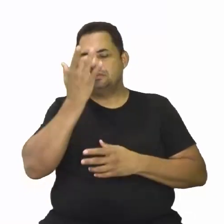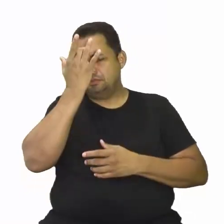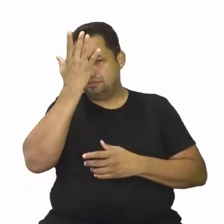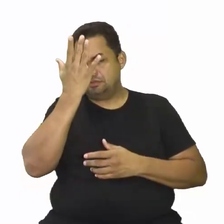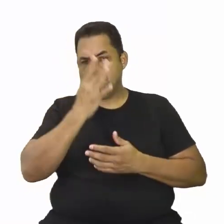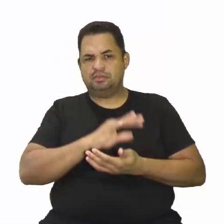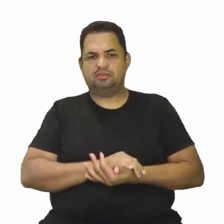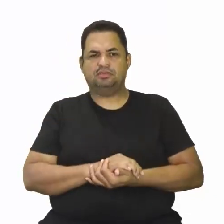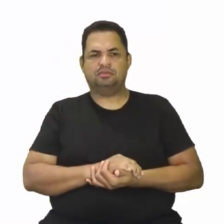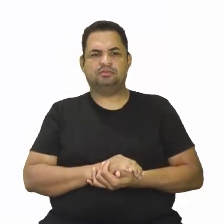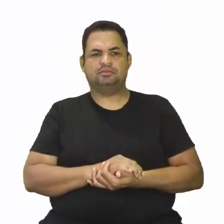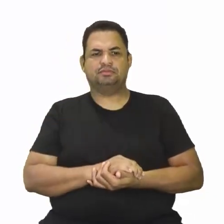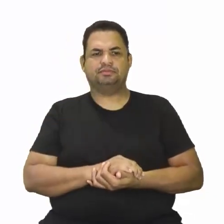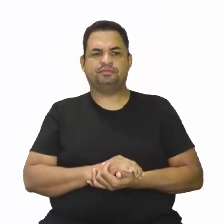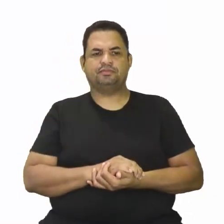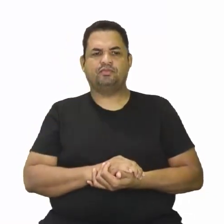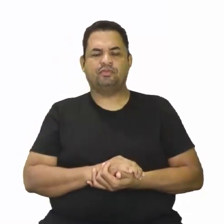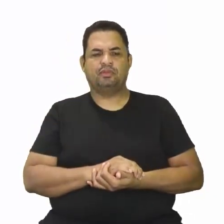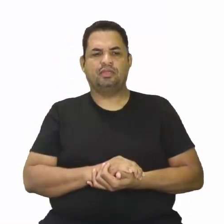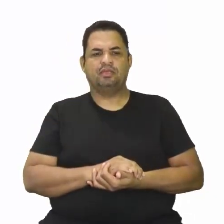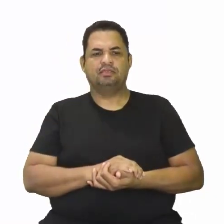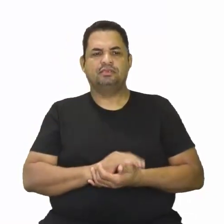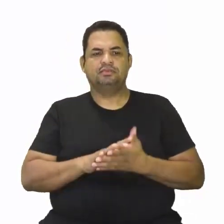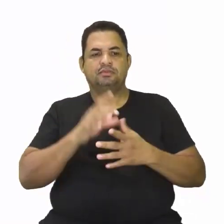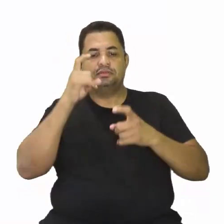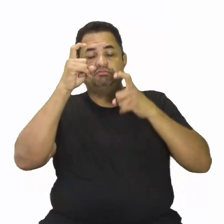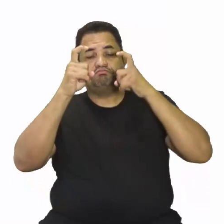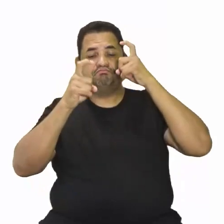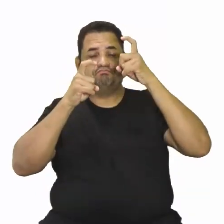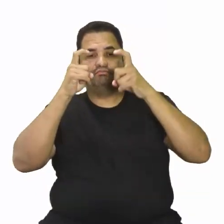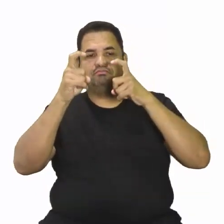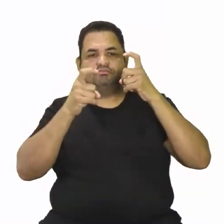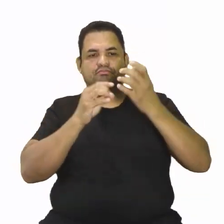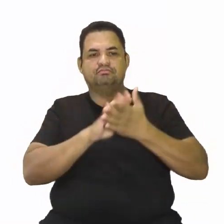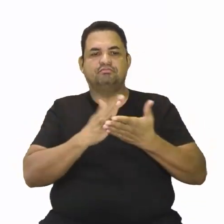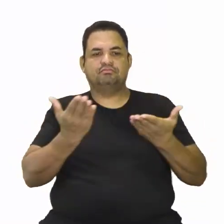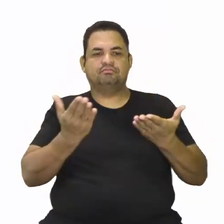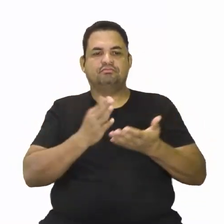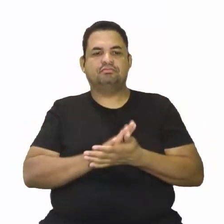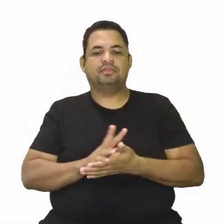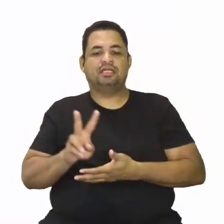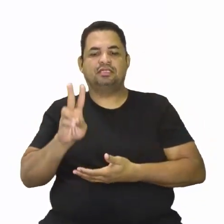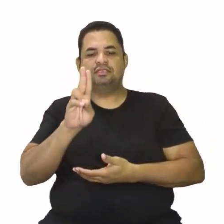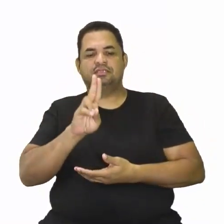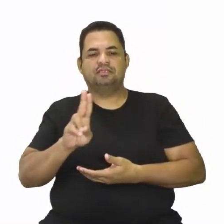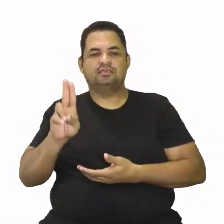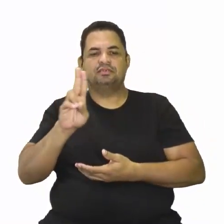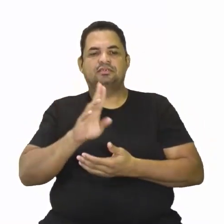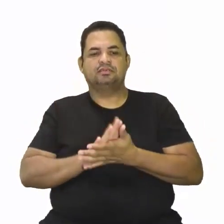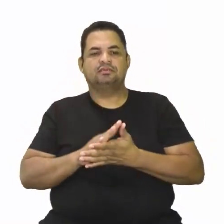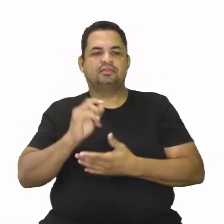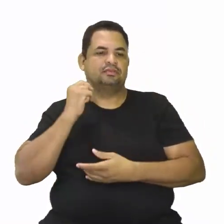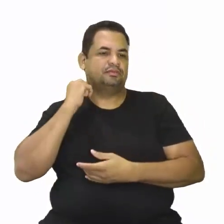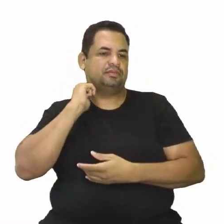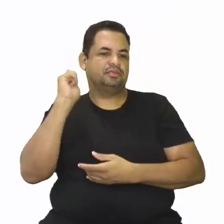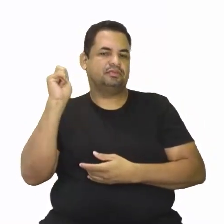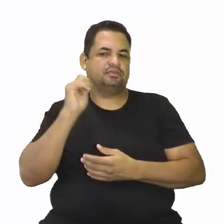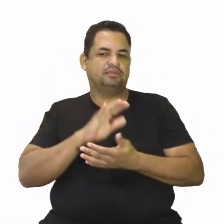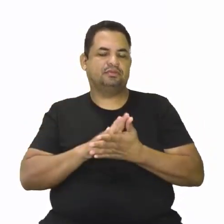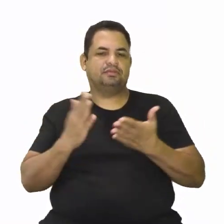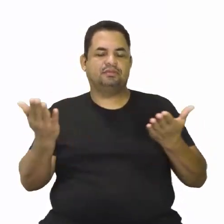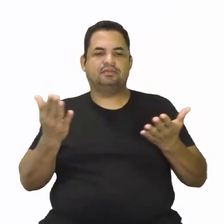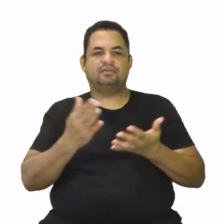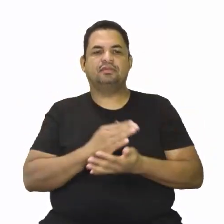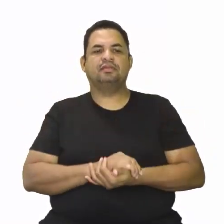fácil que até eu tô preocupada com essa banca lá da Universidade de Minas Gerais. Mas a